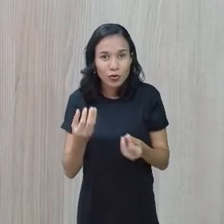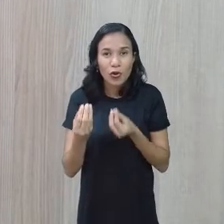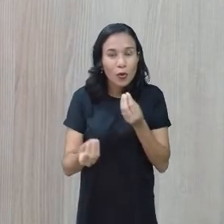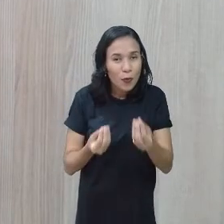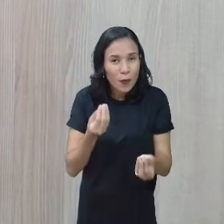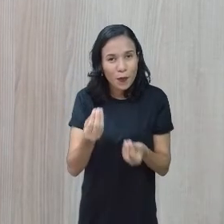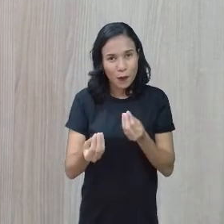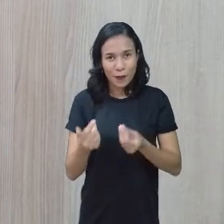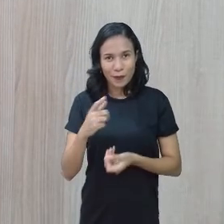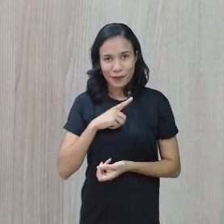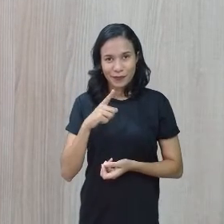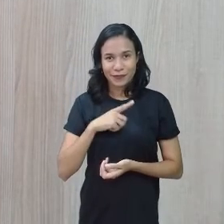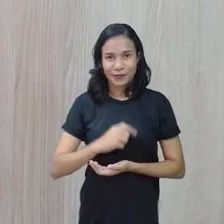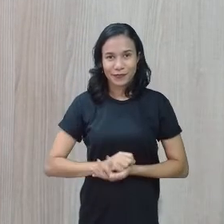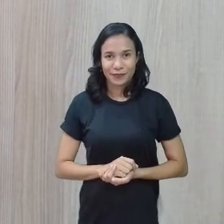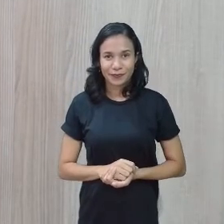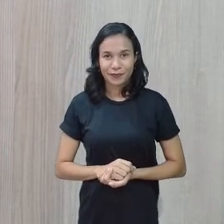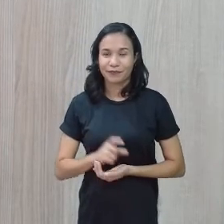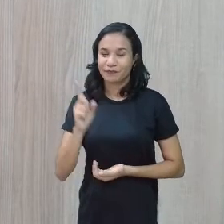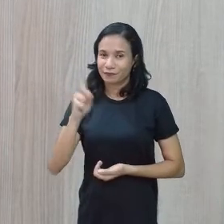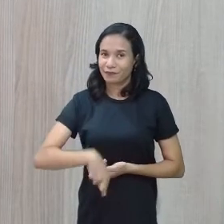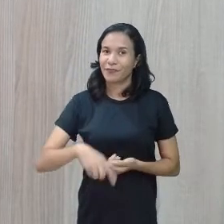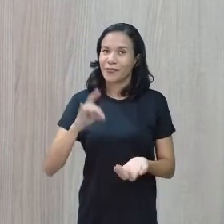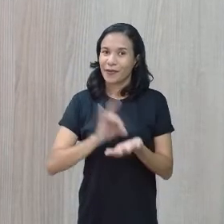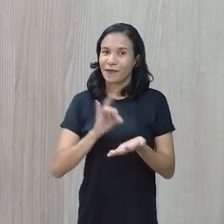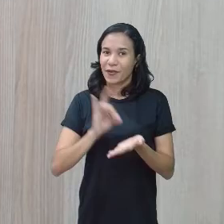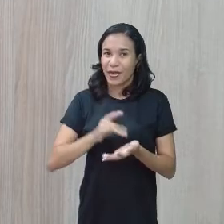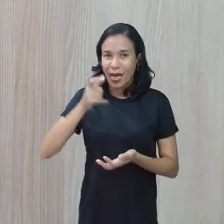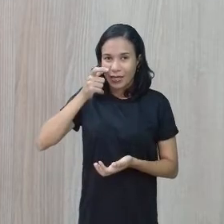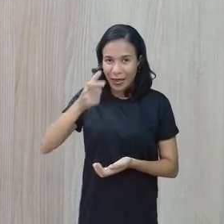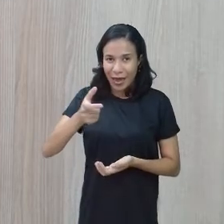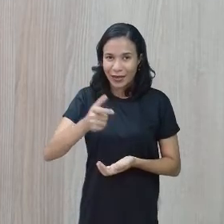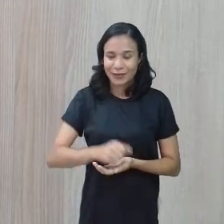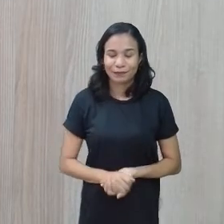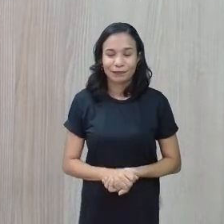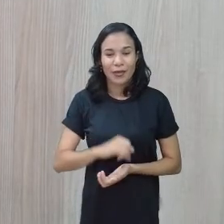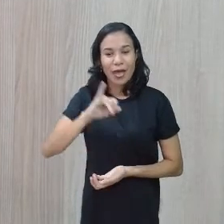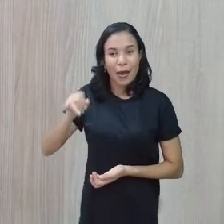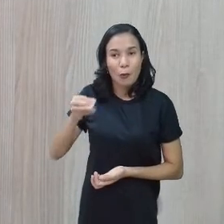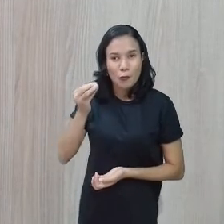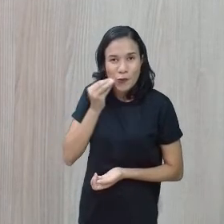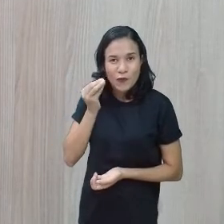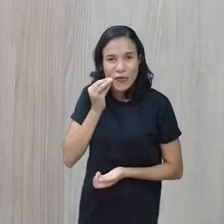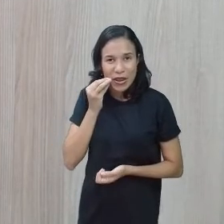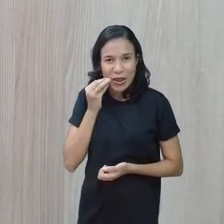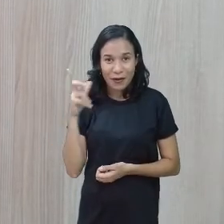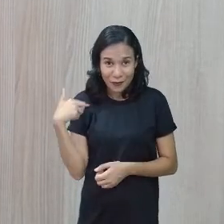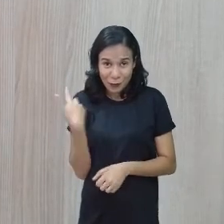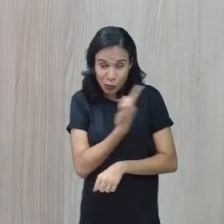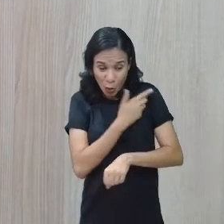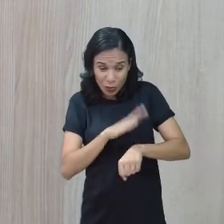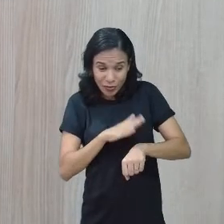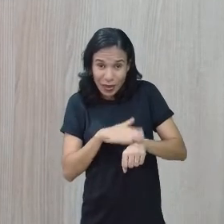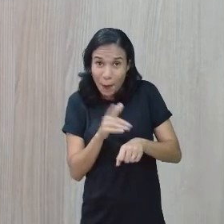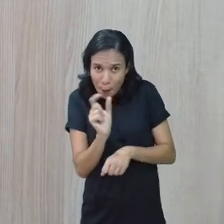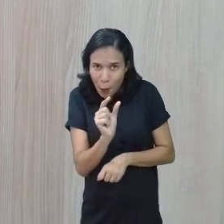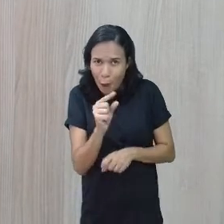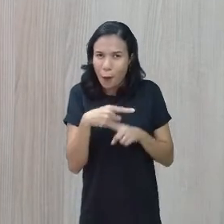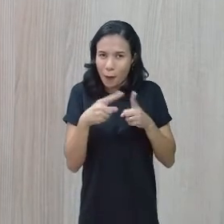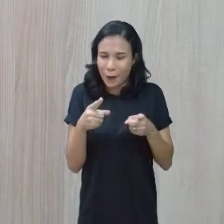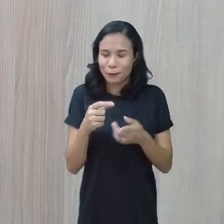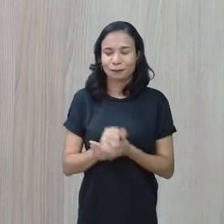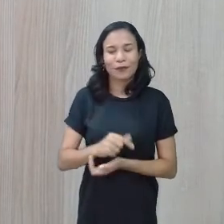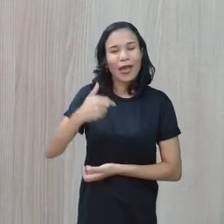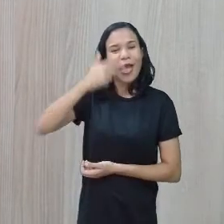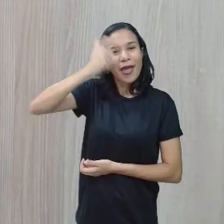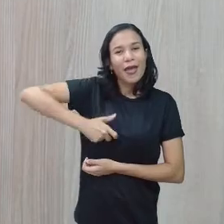tá? É muito interessante. Eu queria só aproveitar que o nosso tempo é curto, Ivânia. Vê só, eu sou professor